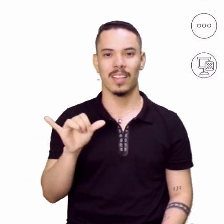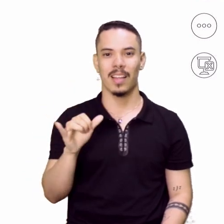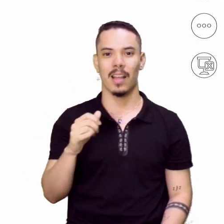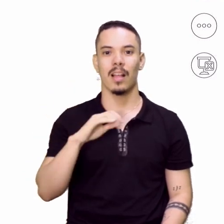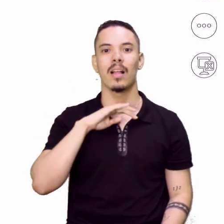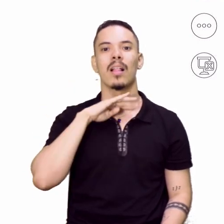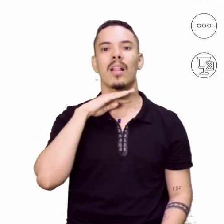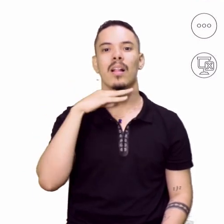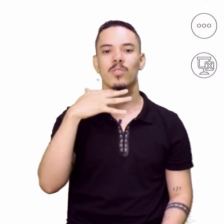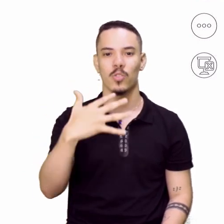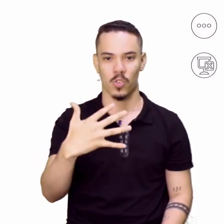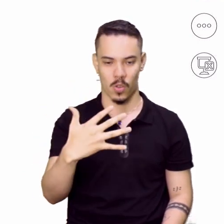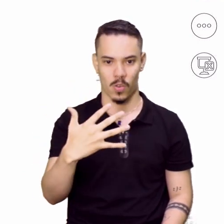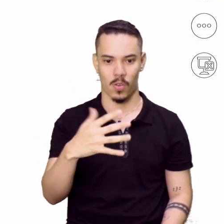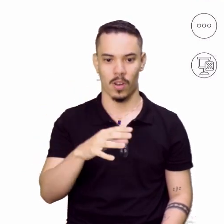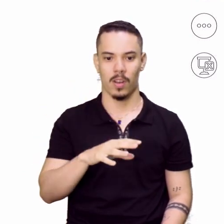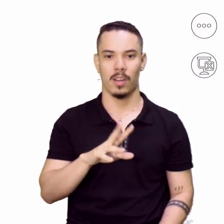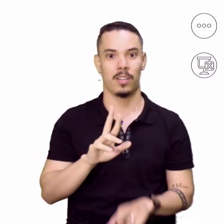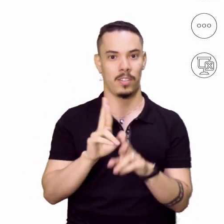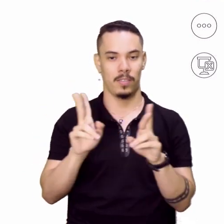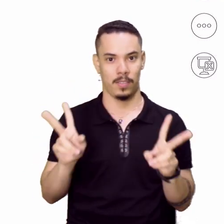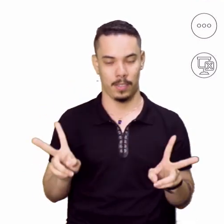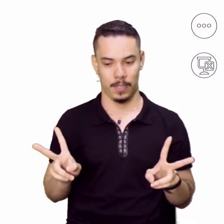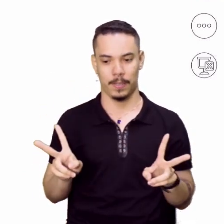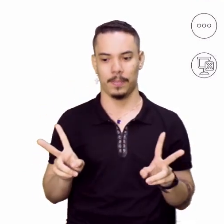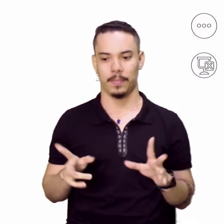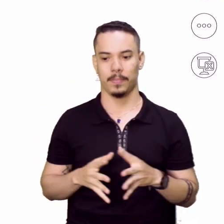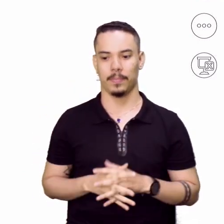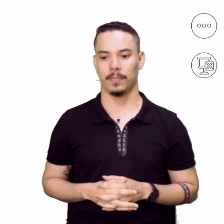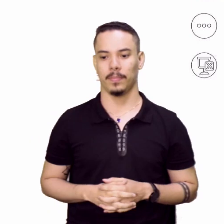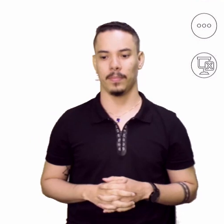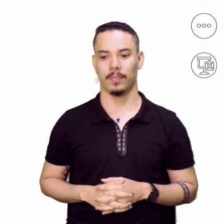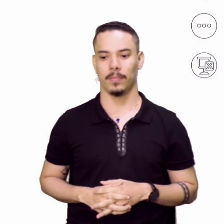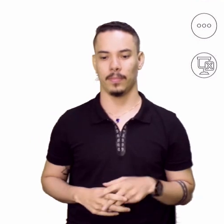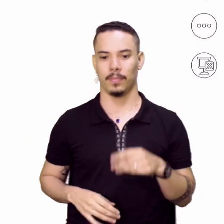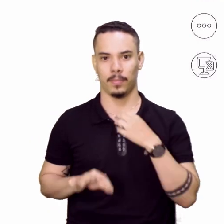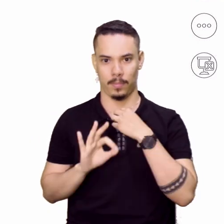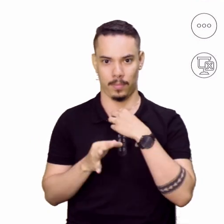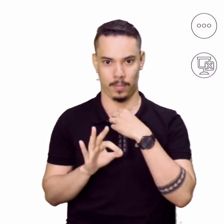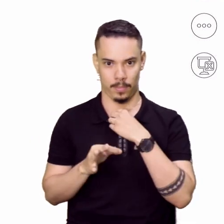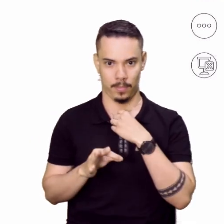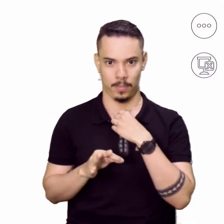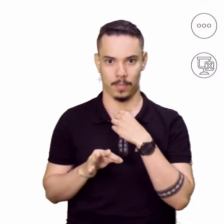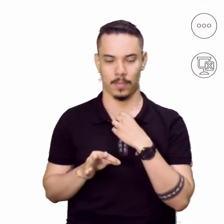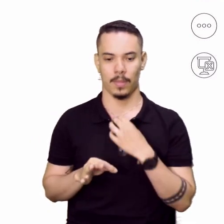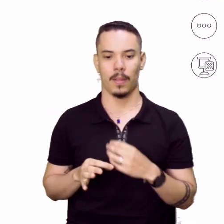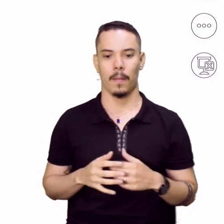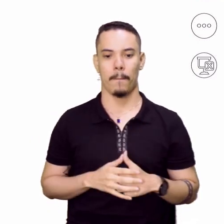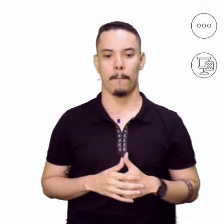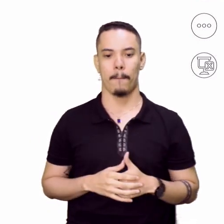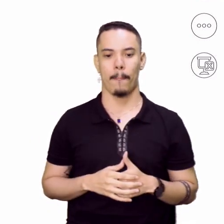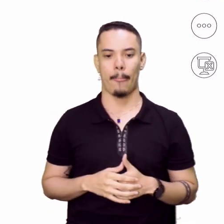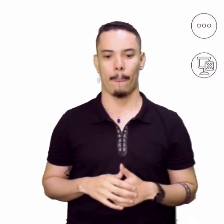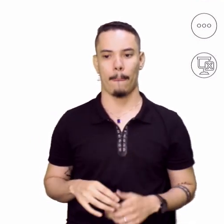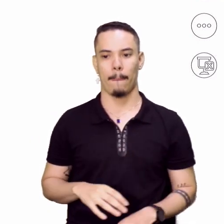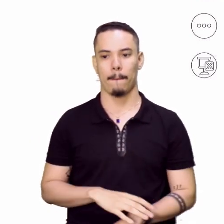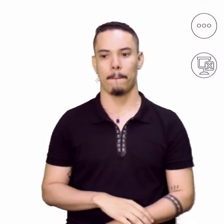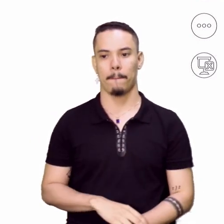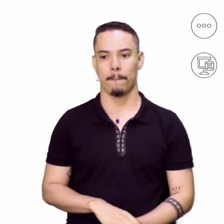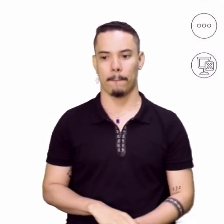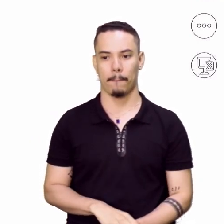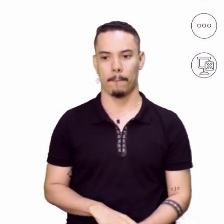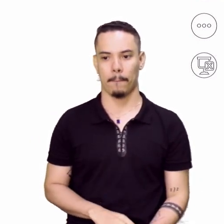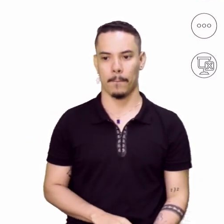fale Will Will né ess uma coisa mais mais trabalhadinha é o